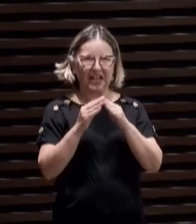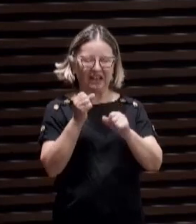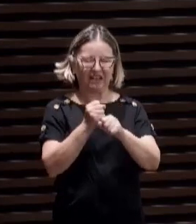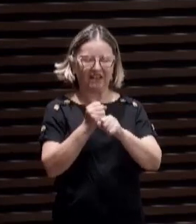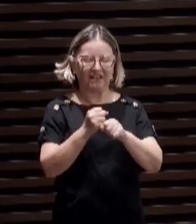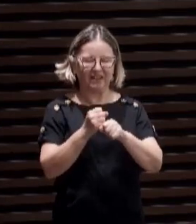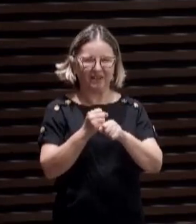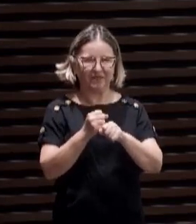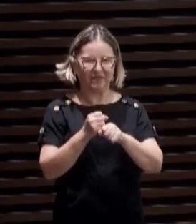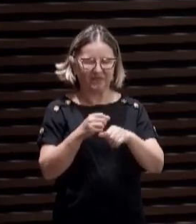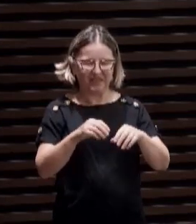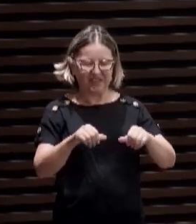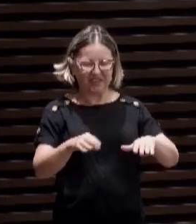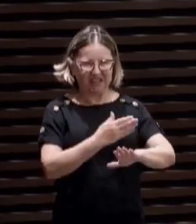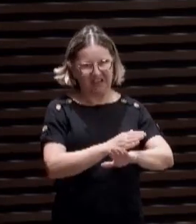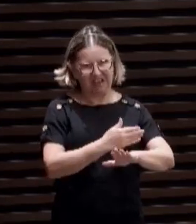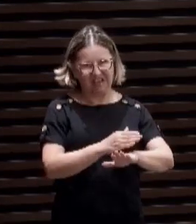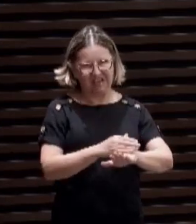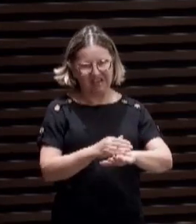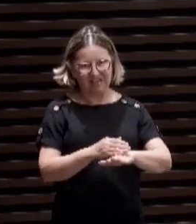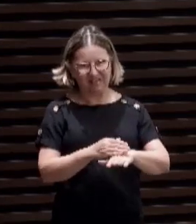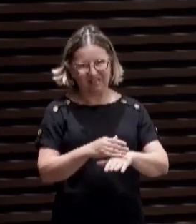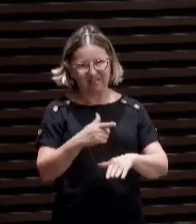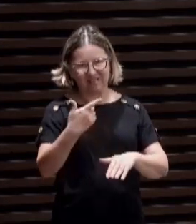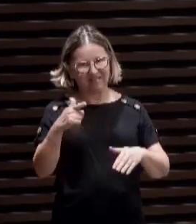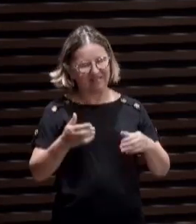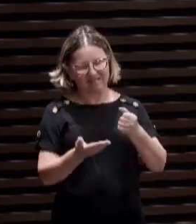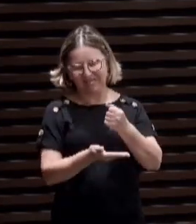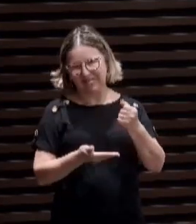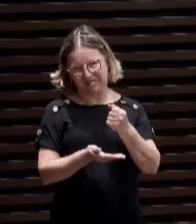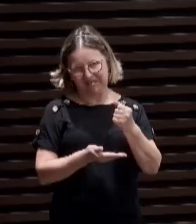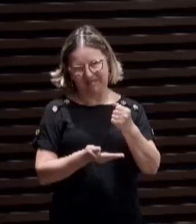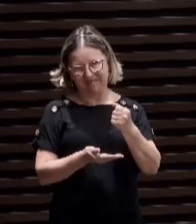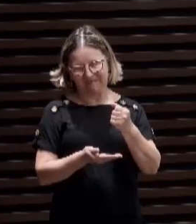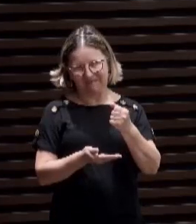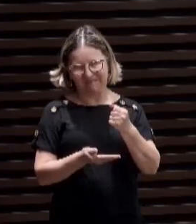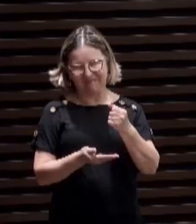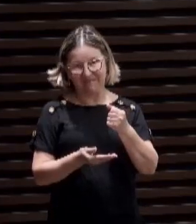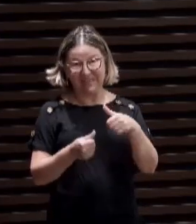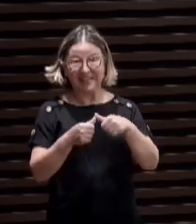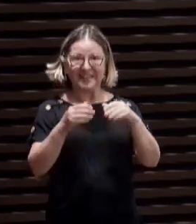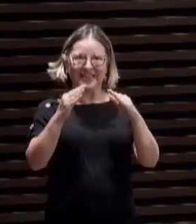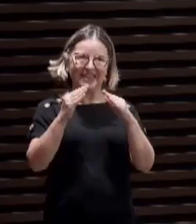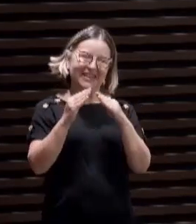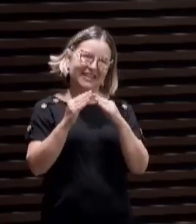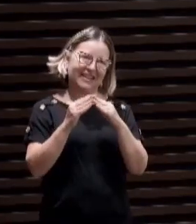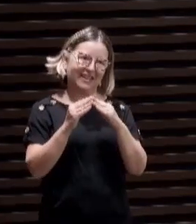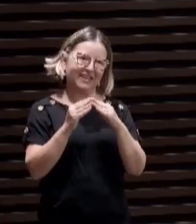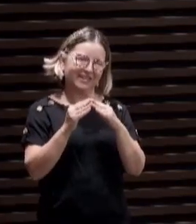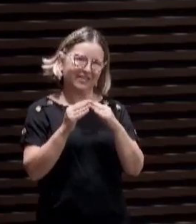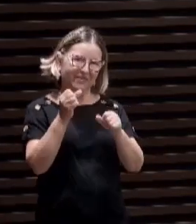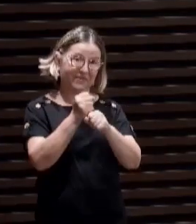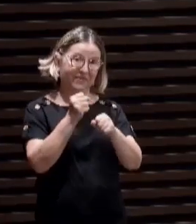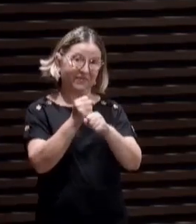areia é a fundação que não tem Cristo. Mas essa casa, ela também foi edificada